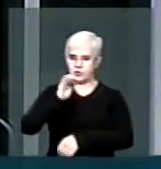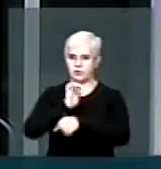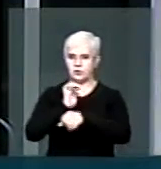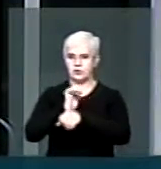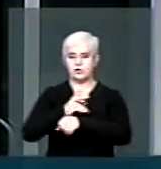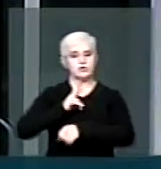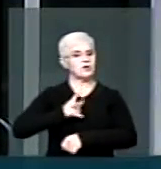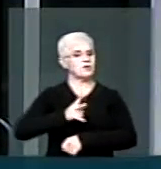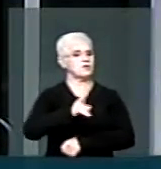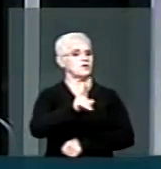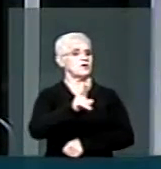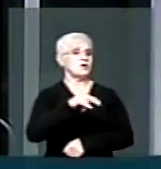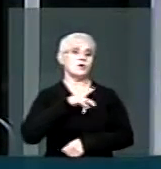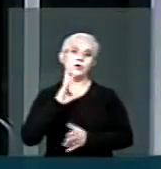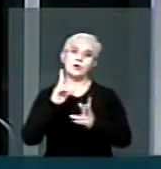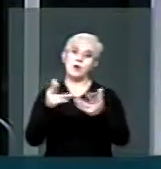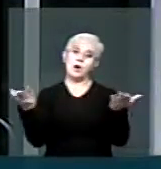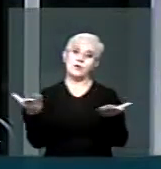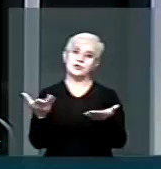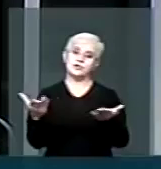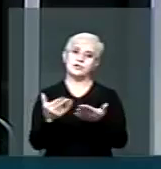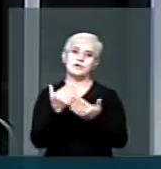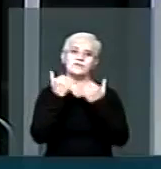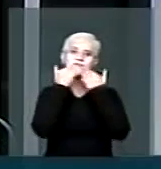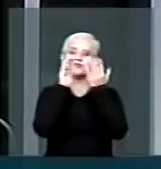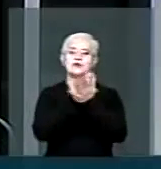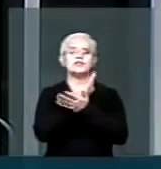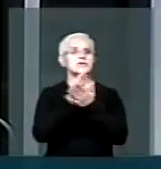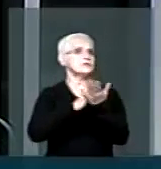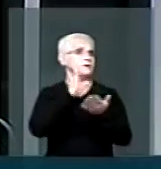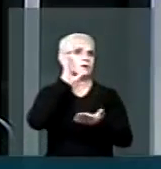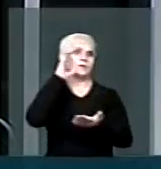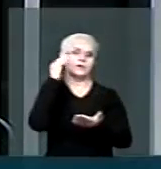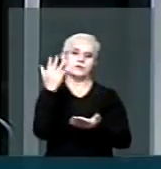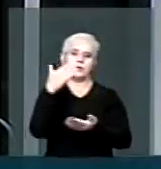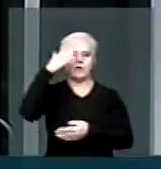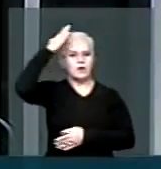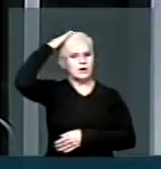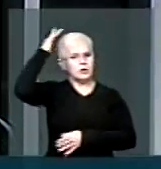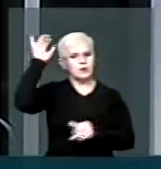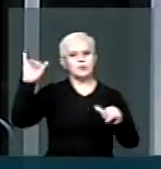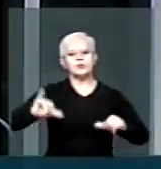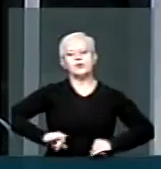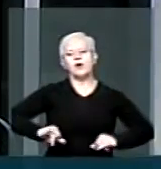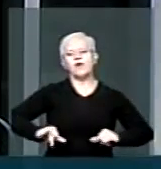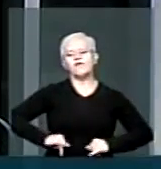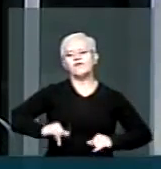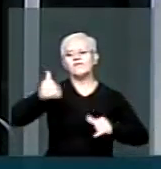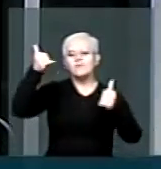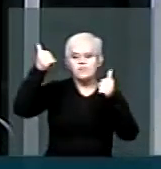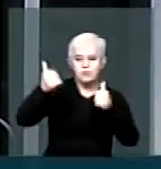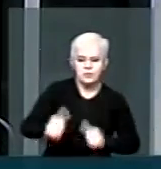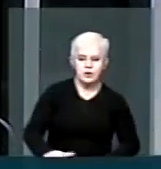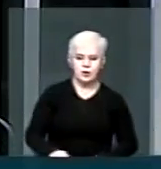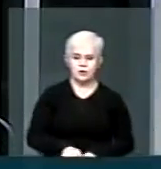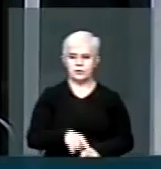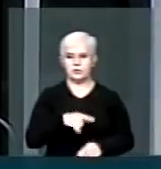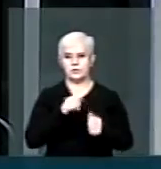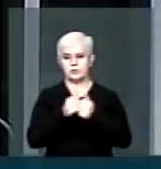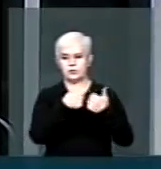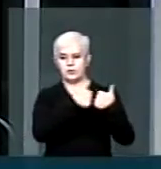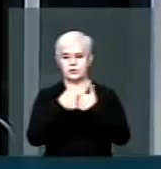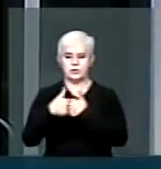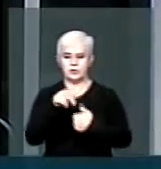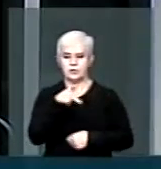apenas manterão o que tem hoje, ou seja, não resolve o problema. E o Paraná sofre duplamente. Suas fronteiras com o Paraguai e a